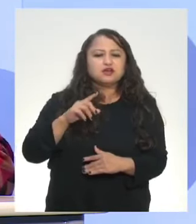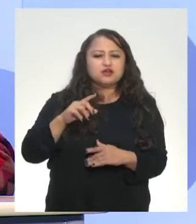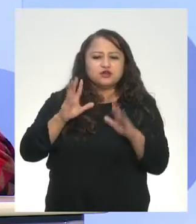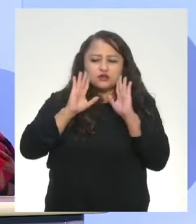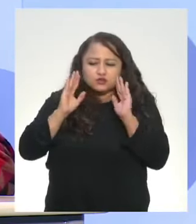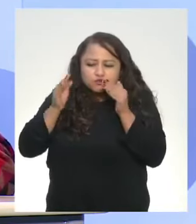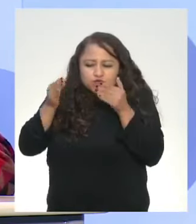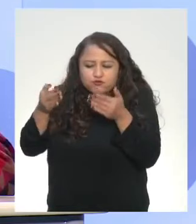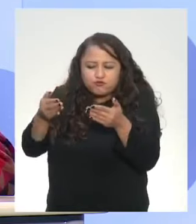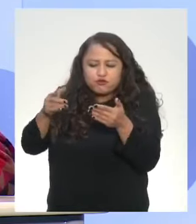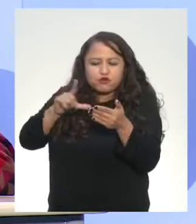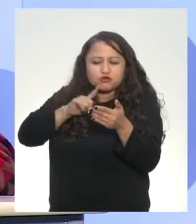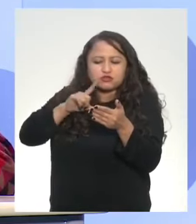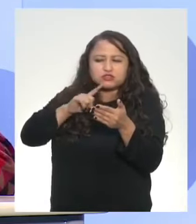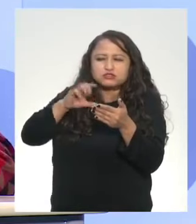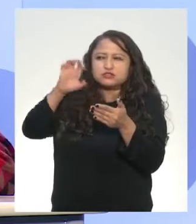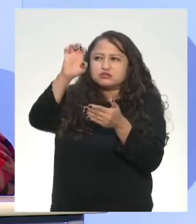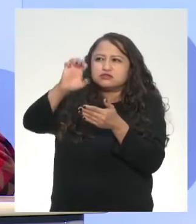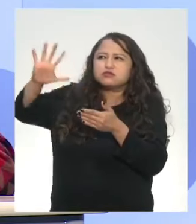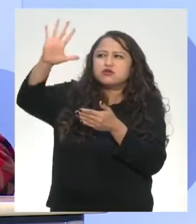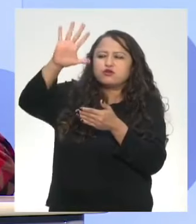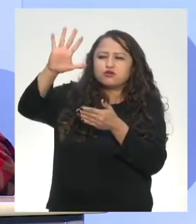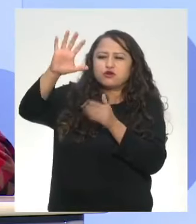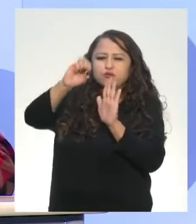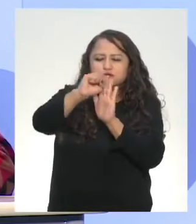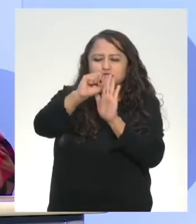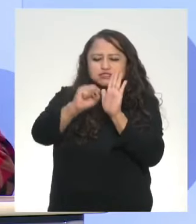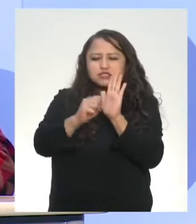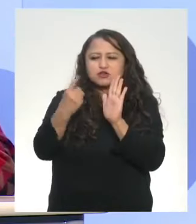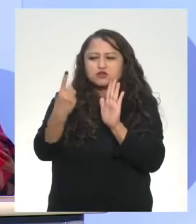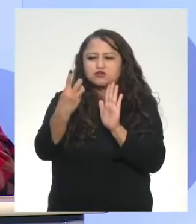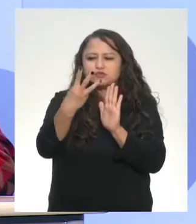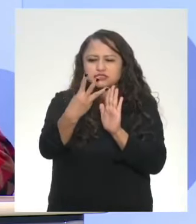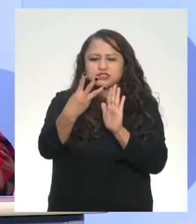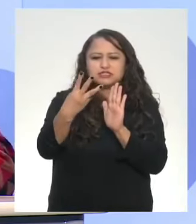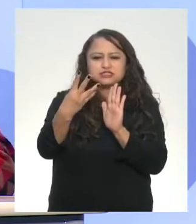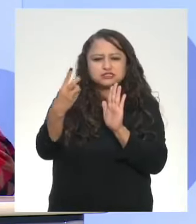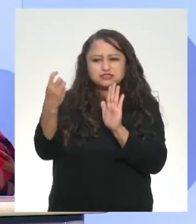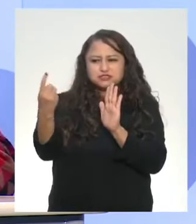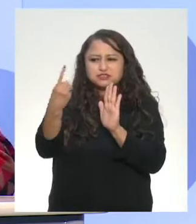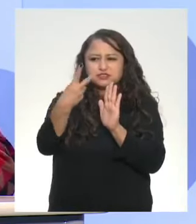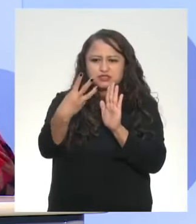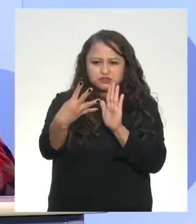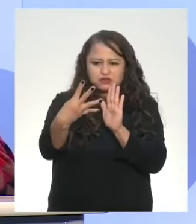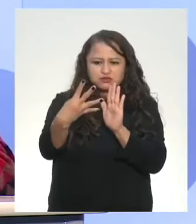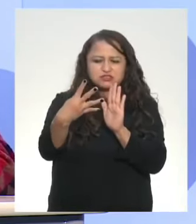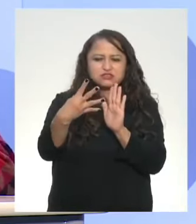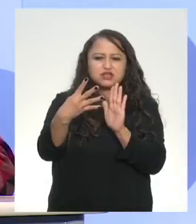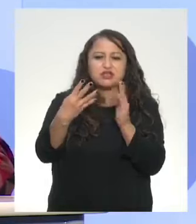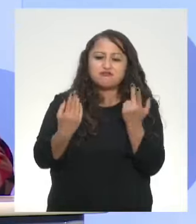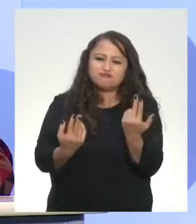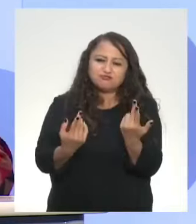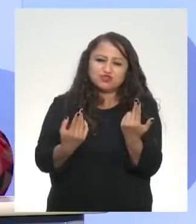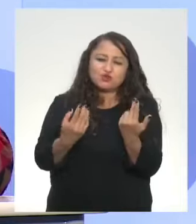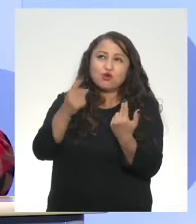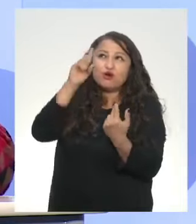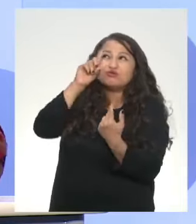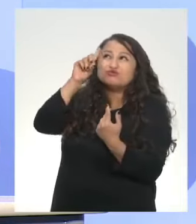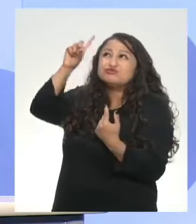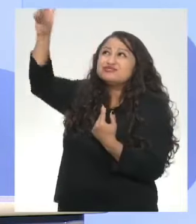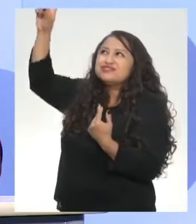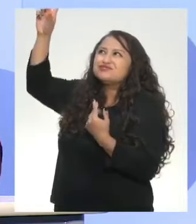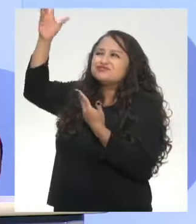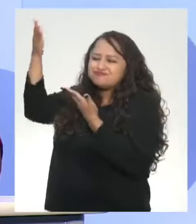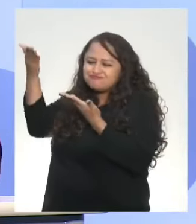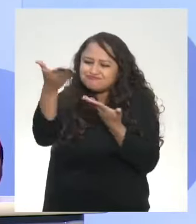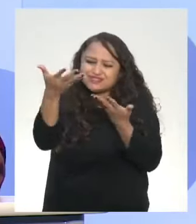aqui na Europa, século XIII, XIV, é como se o próprio Deus estivesse dando ok. Esse poder, né,